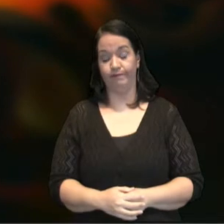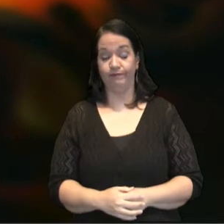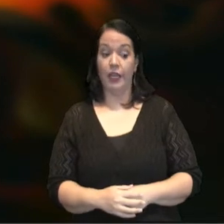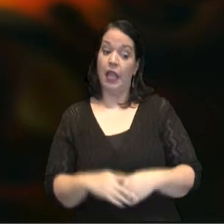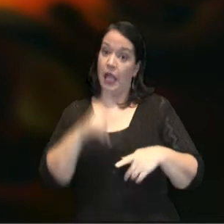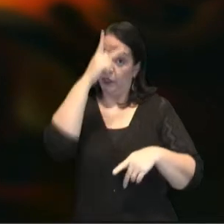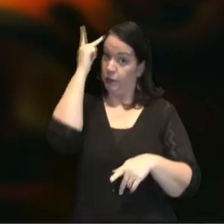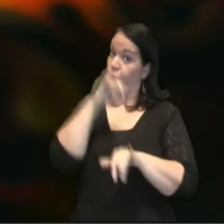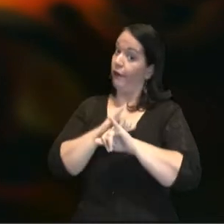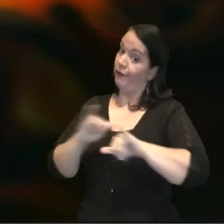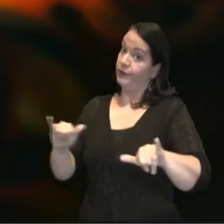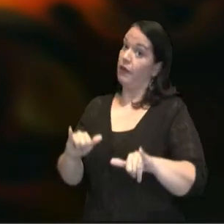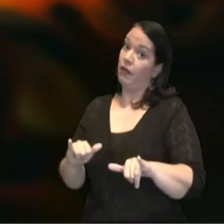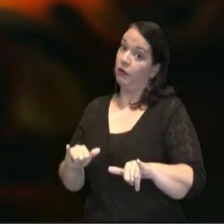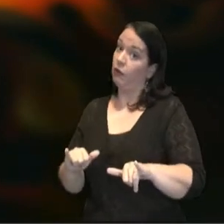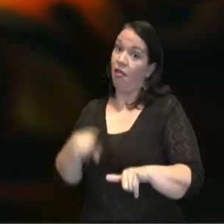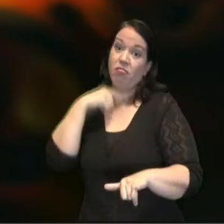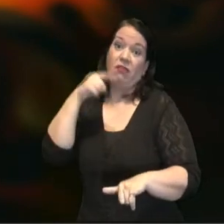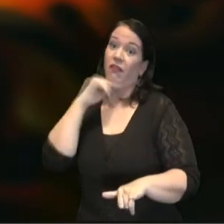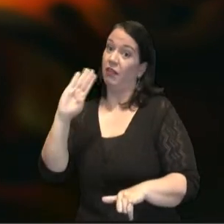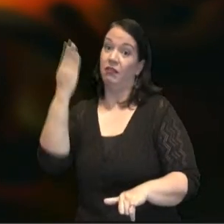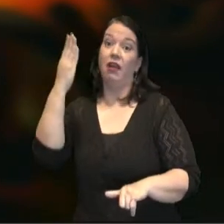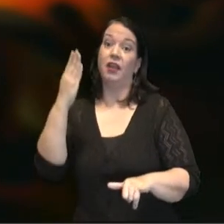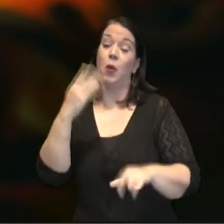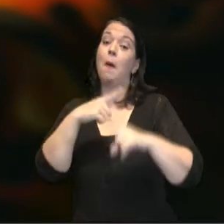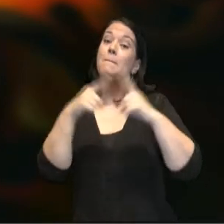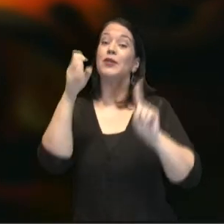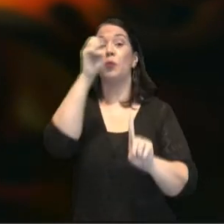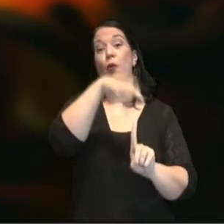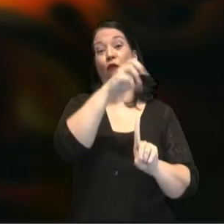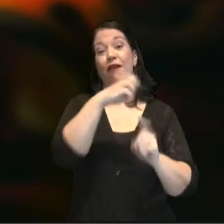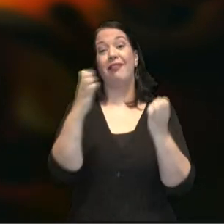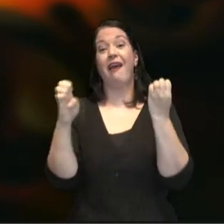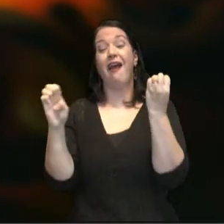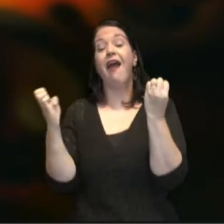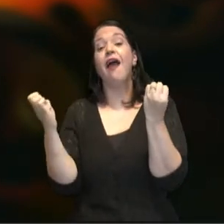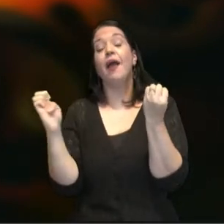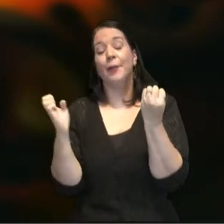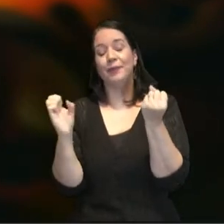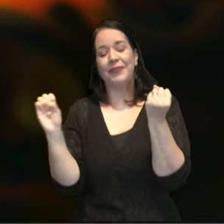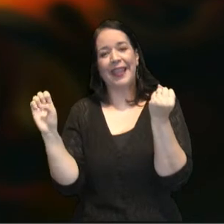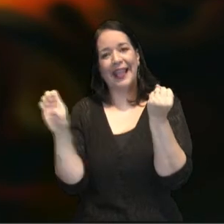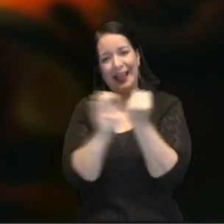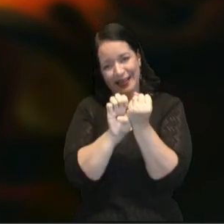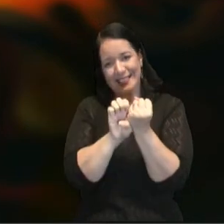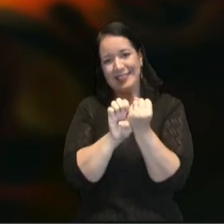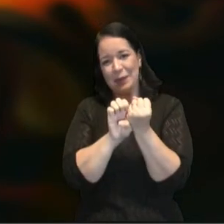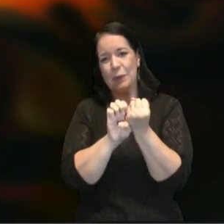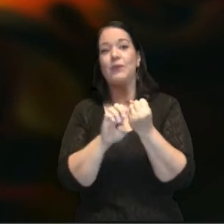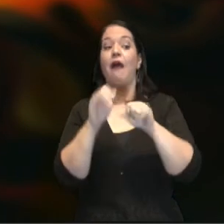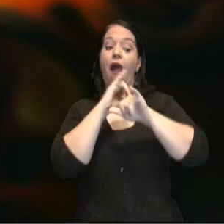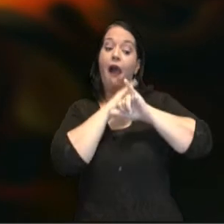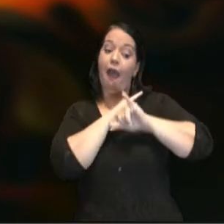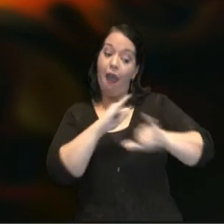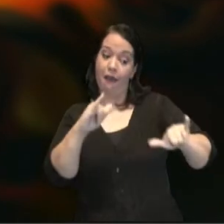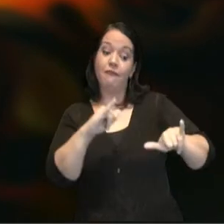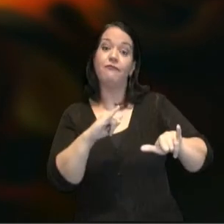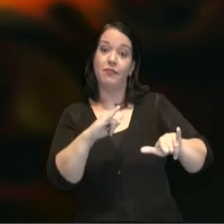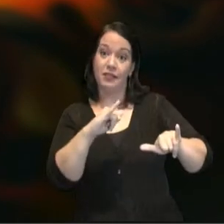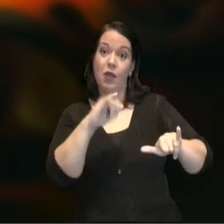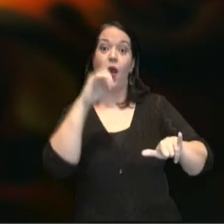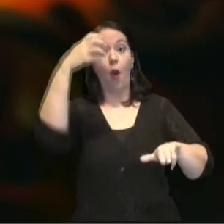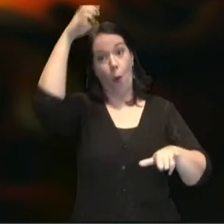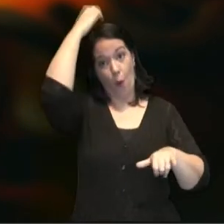faz saber ao rei de Israel as palavras que falas na tua câmara de dormir. E ele